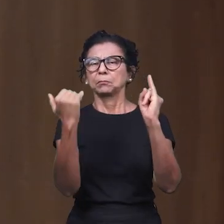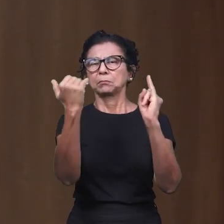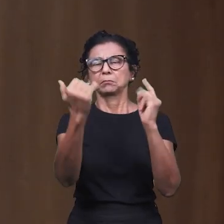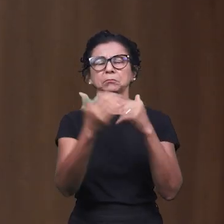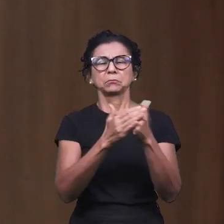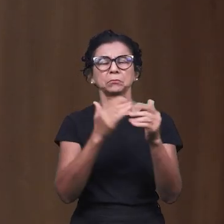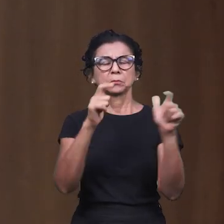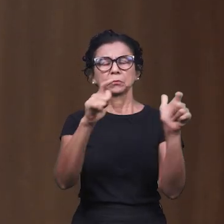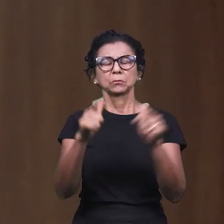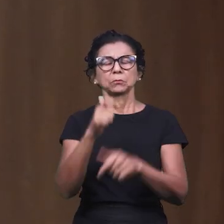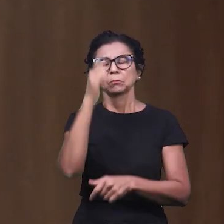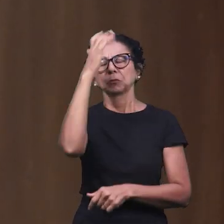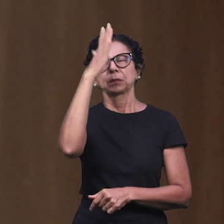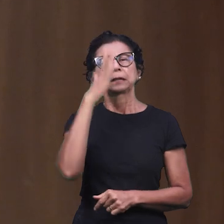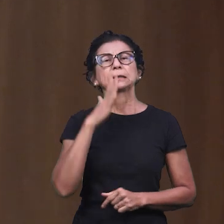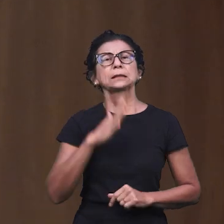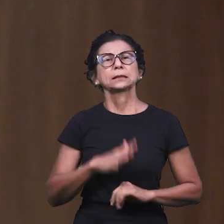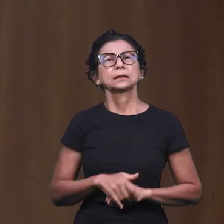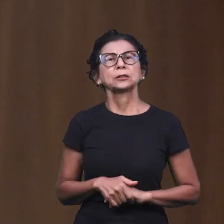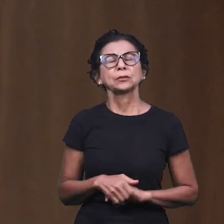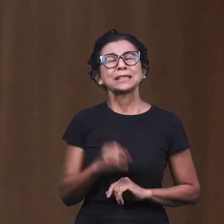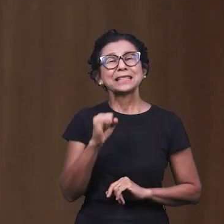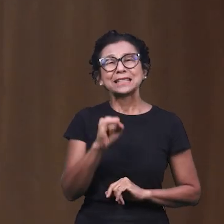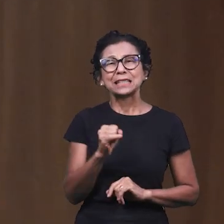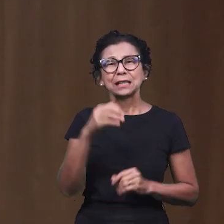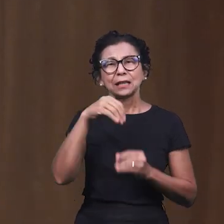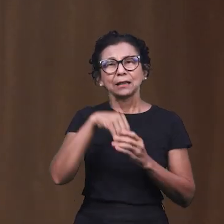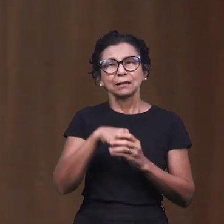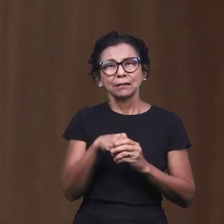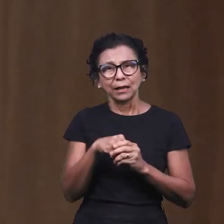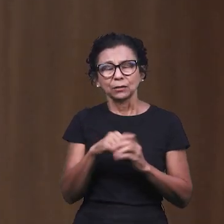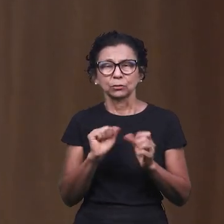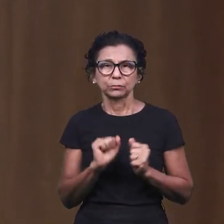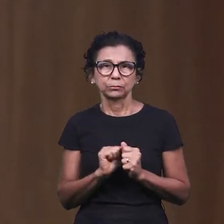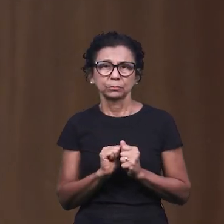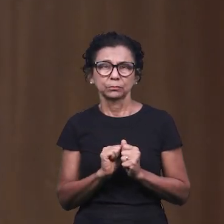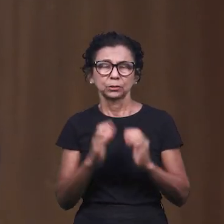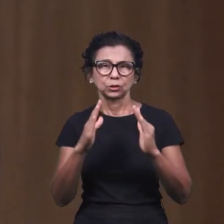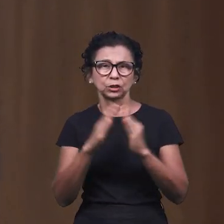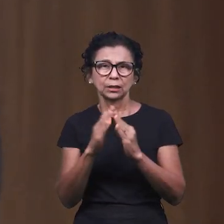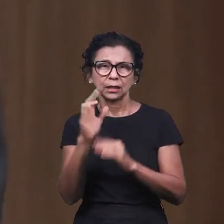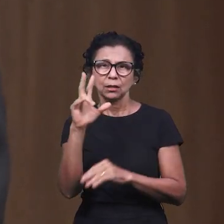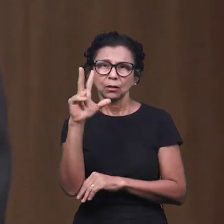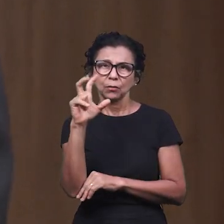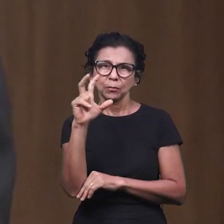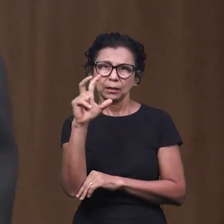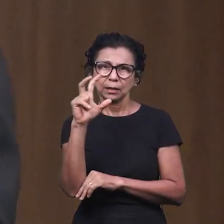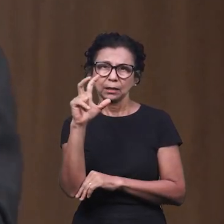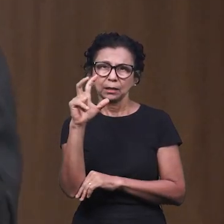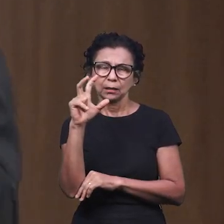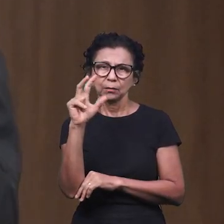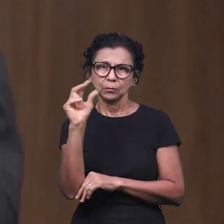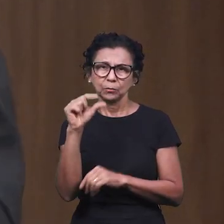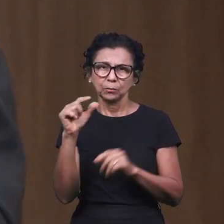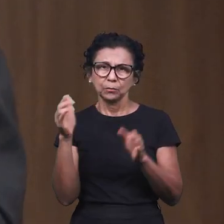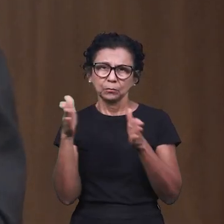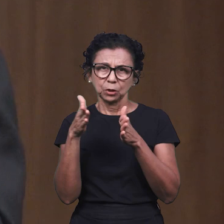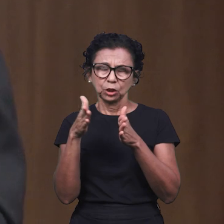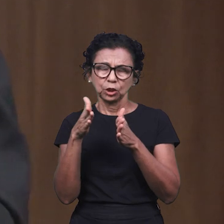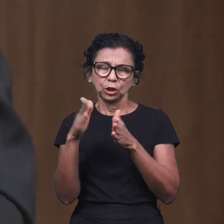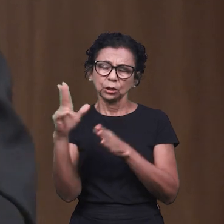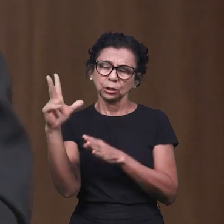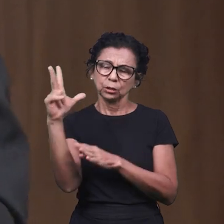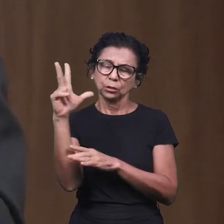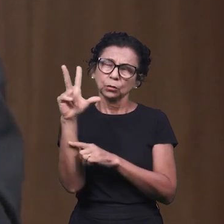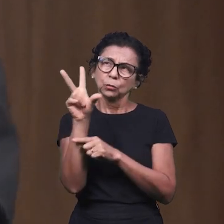mistérios da palavra de Deus, conteúdos tão maravilhosos e interessantes que nós temos estudado, por exemplo, nas